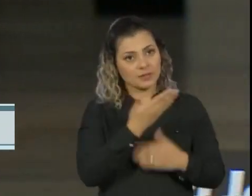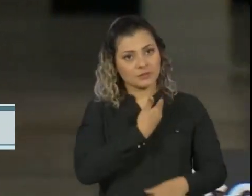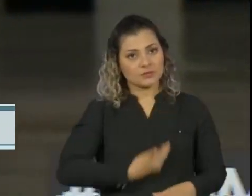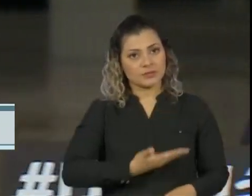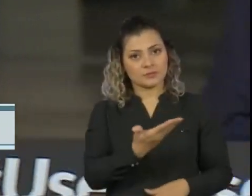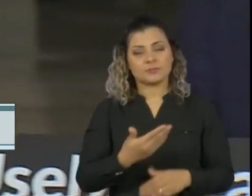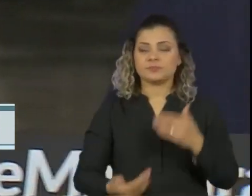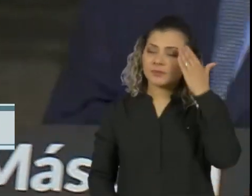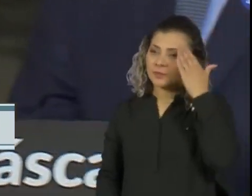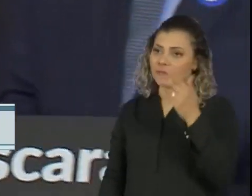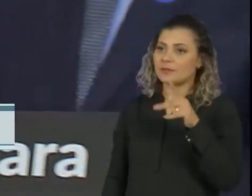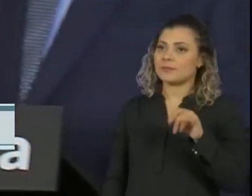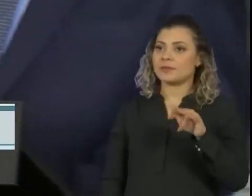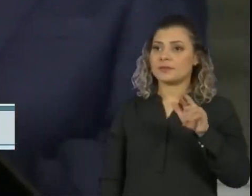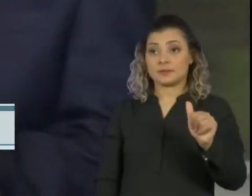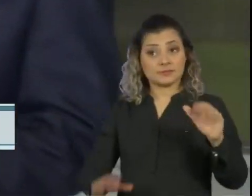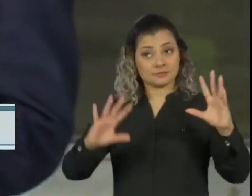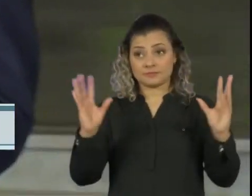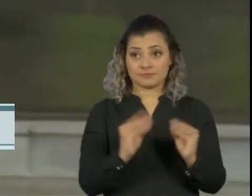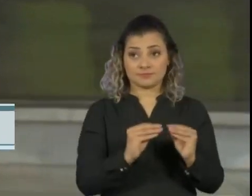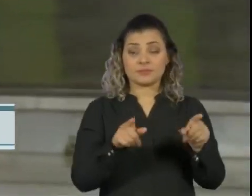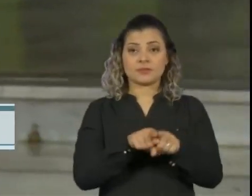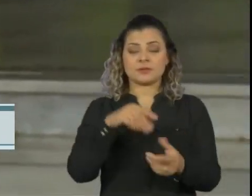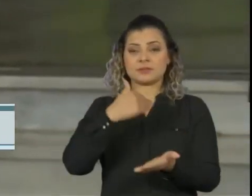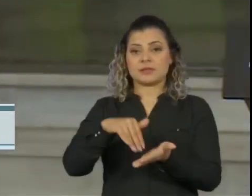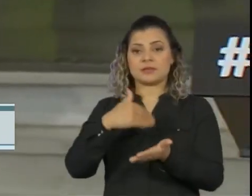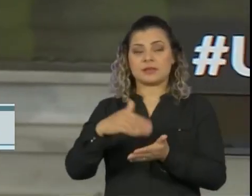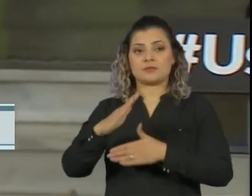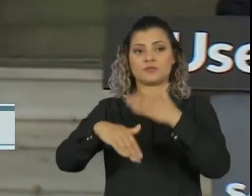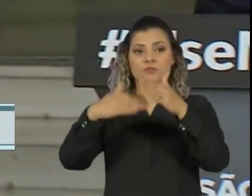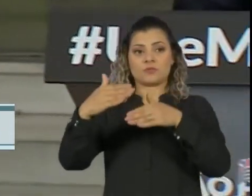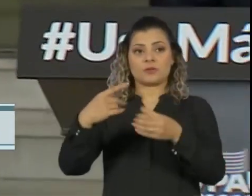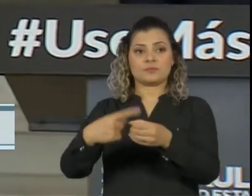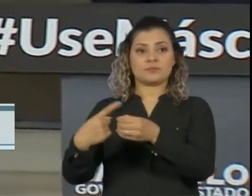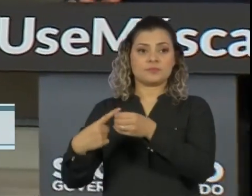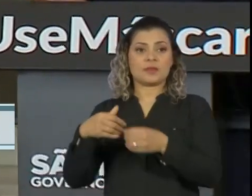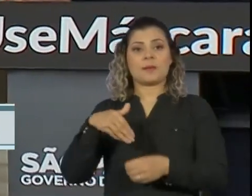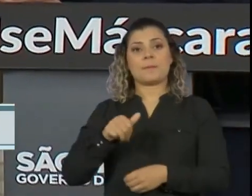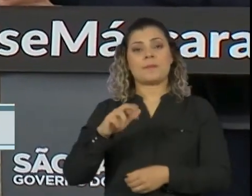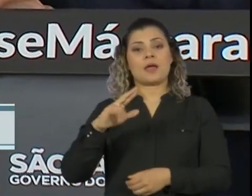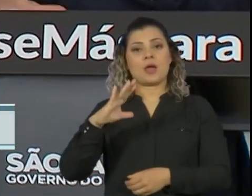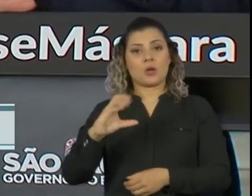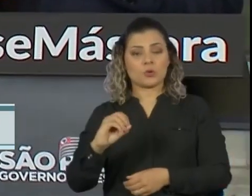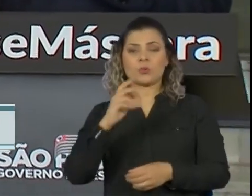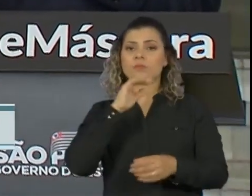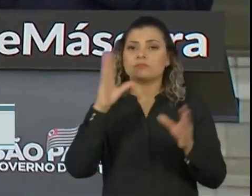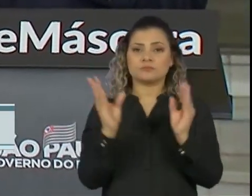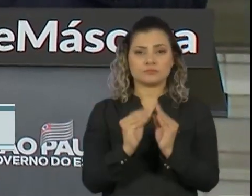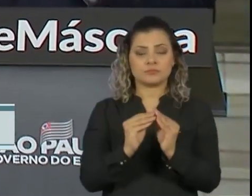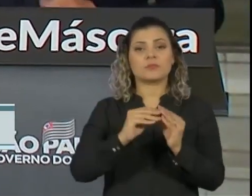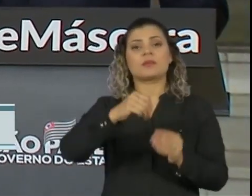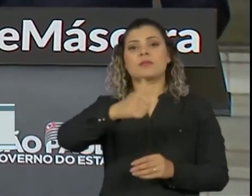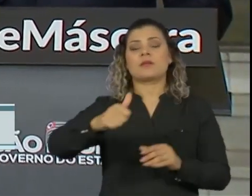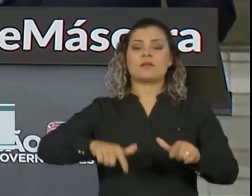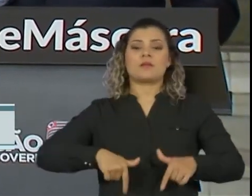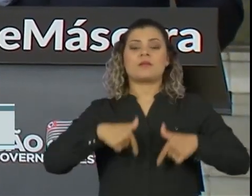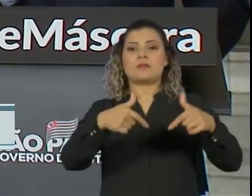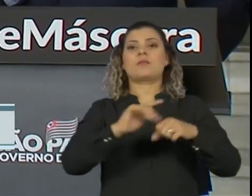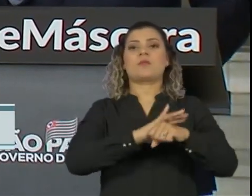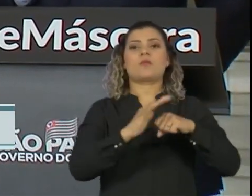Obrigado, Patrícia. E, finalizando, o secretário de Desenvolvimento Regional, Marco Vignoli, uma breve análise sobre o comportamento